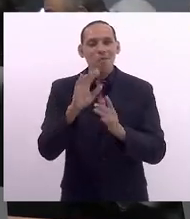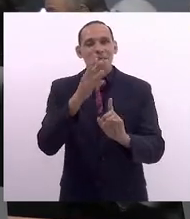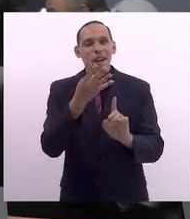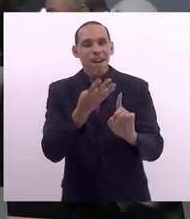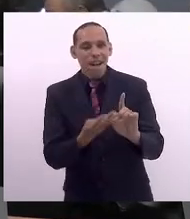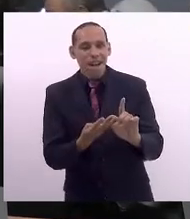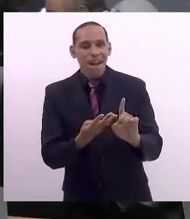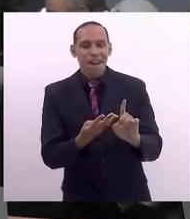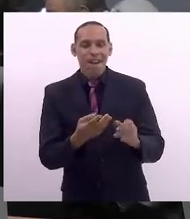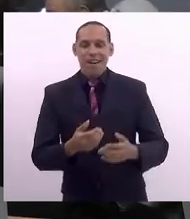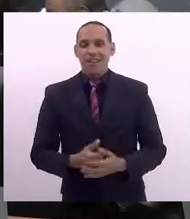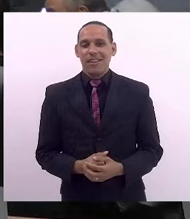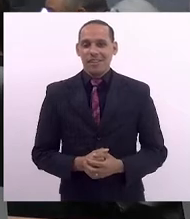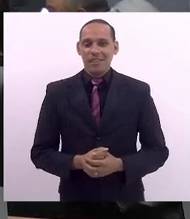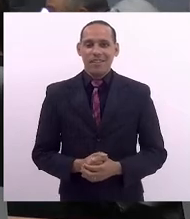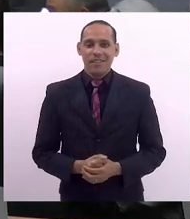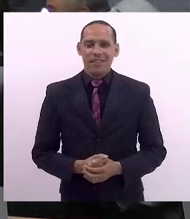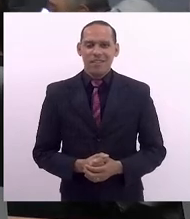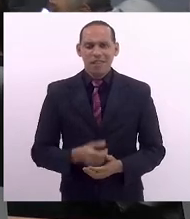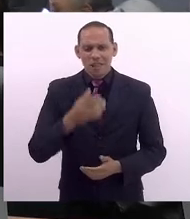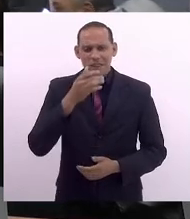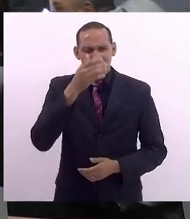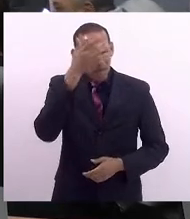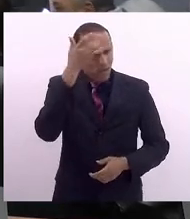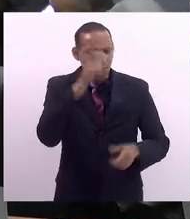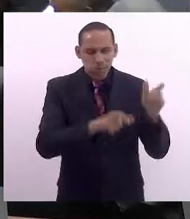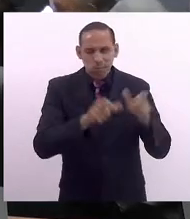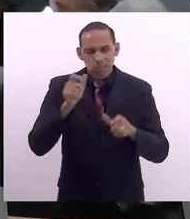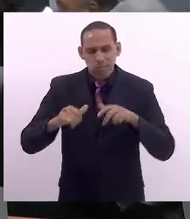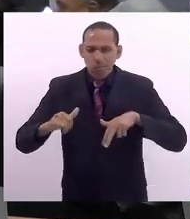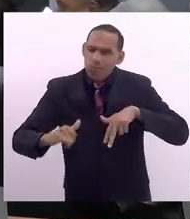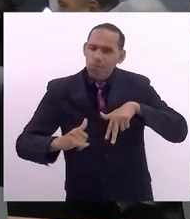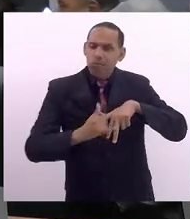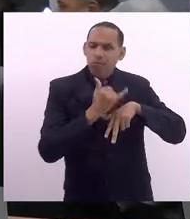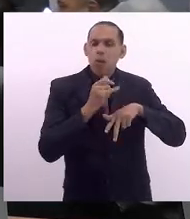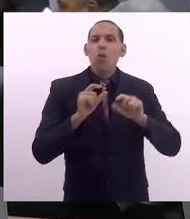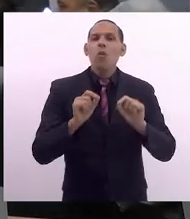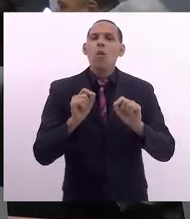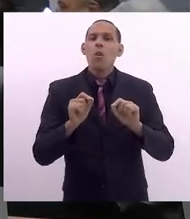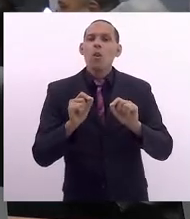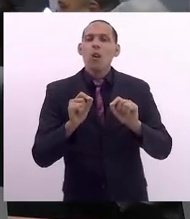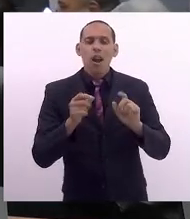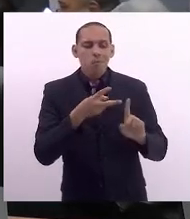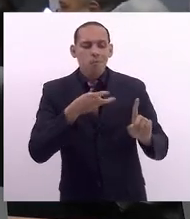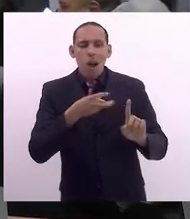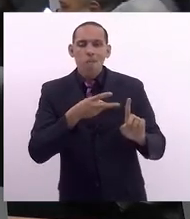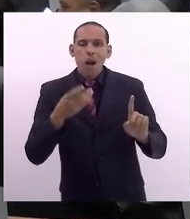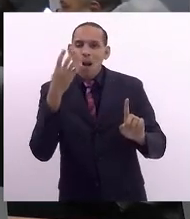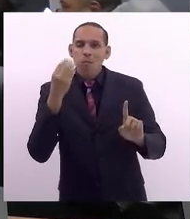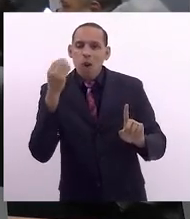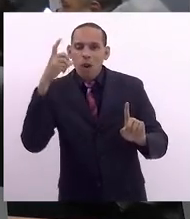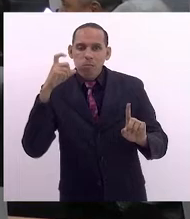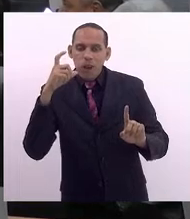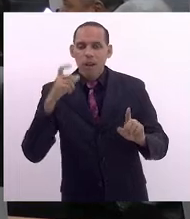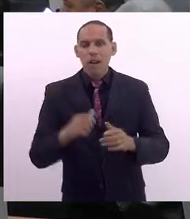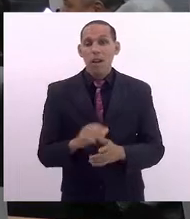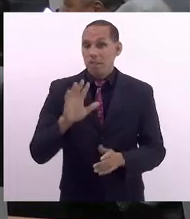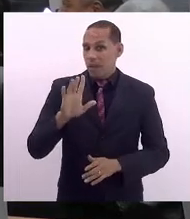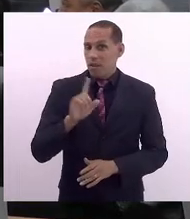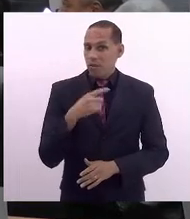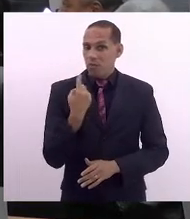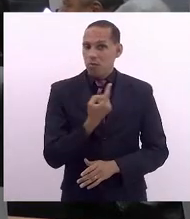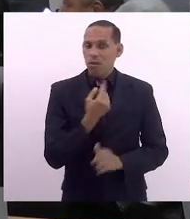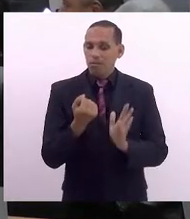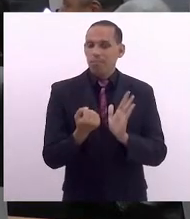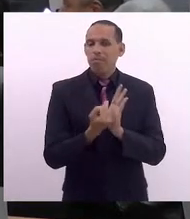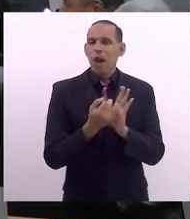homenagens aqui a diversas vítimas do reconhecimento fotográfico, mas é para nós também um